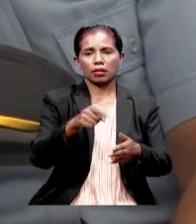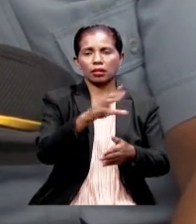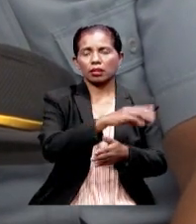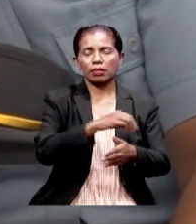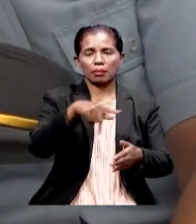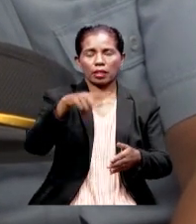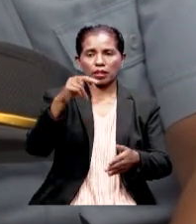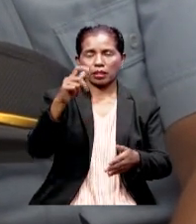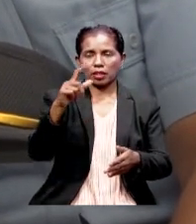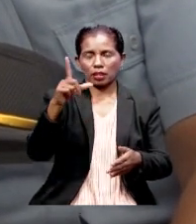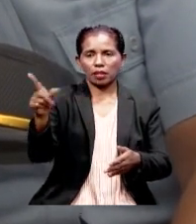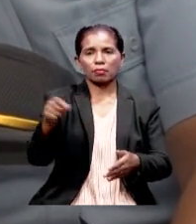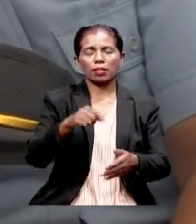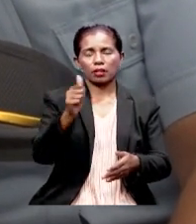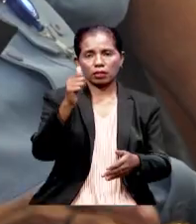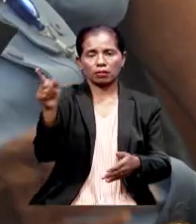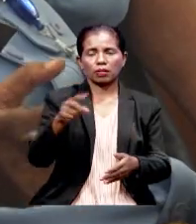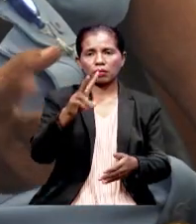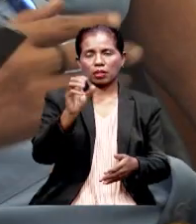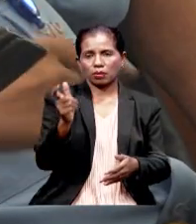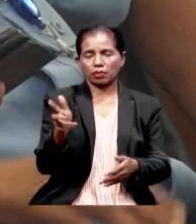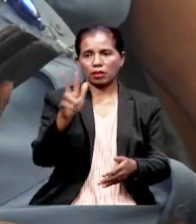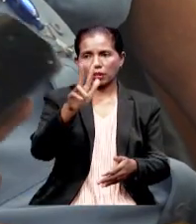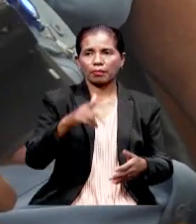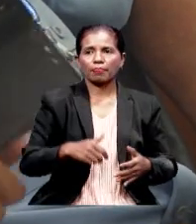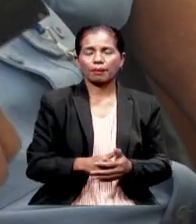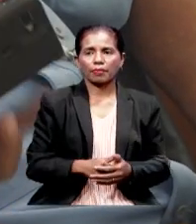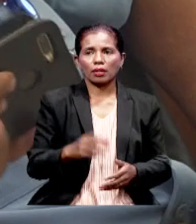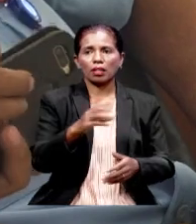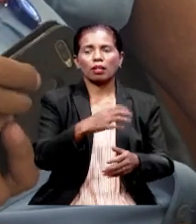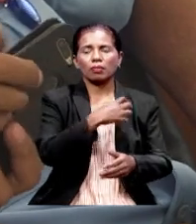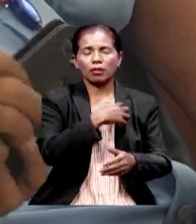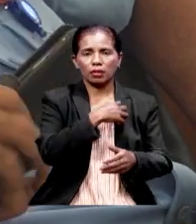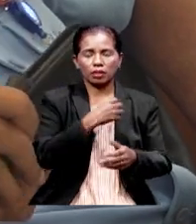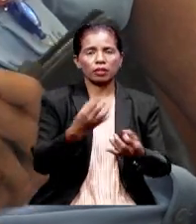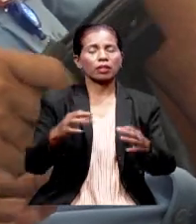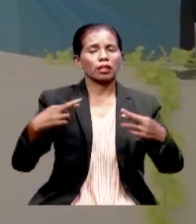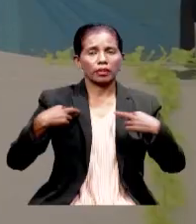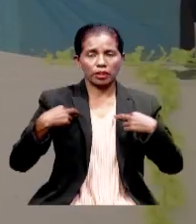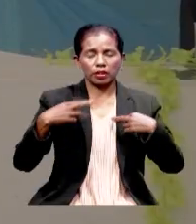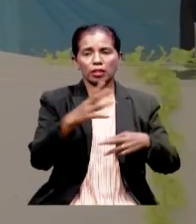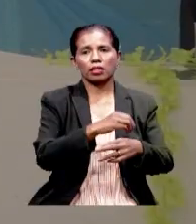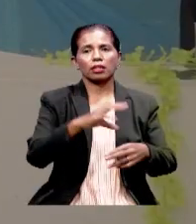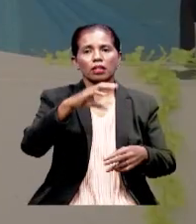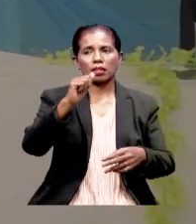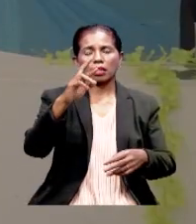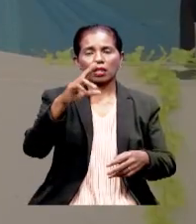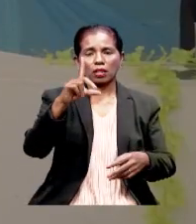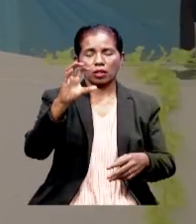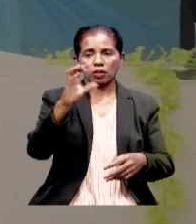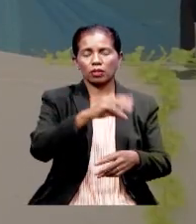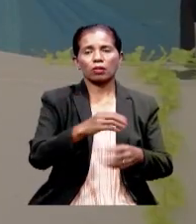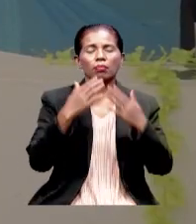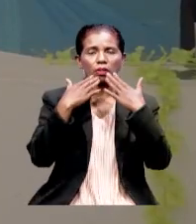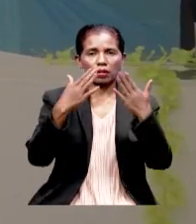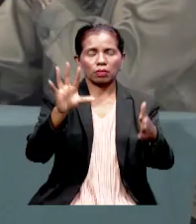penteli bara sanulu bara ring rua ruanu resintolo. Portavoz Polícia Reformado, Superintendente CF Carlos Jerônimo, agradece ba nono